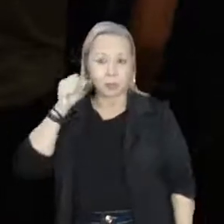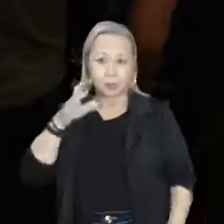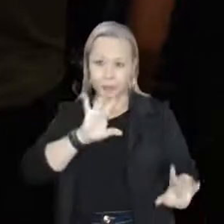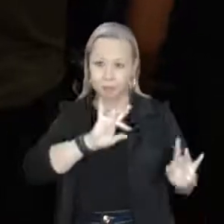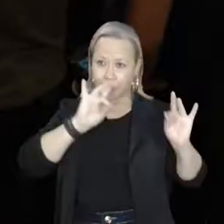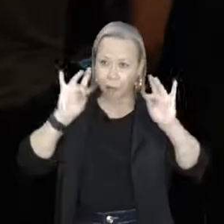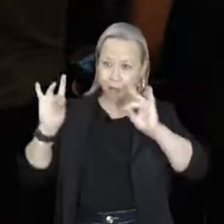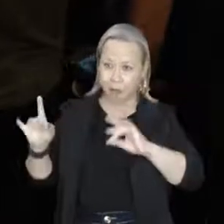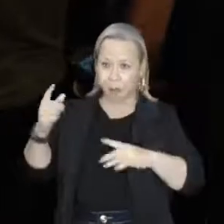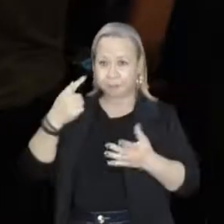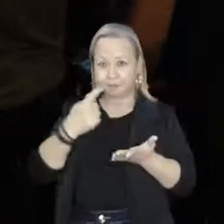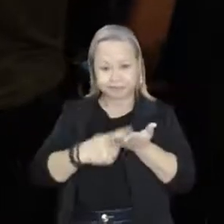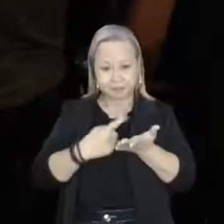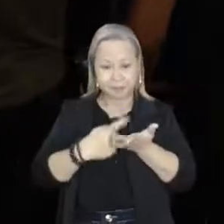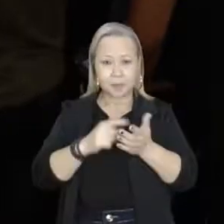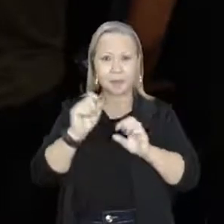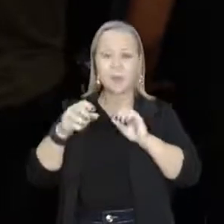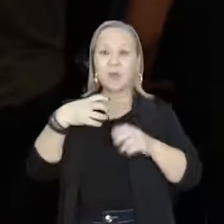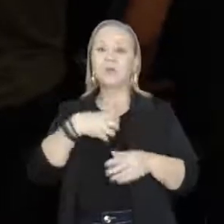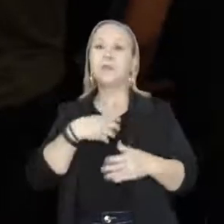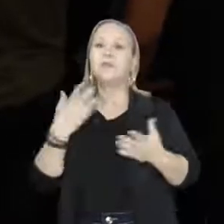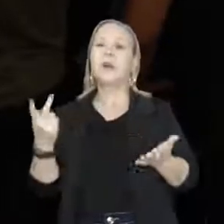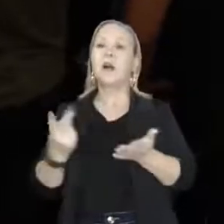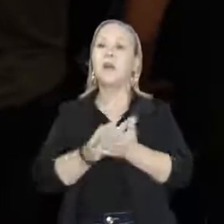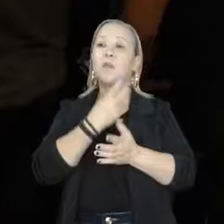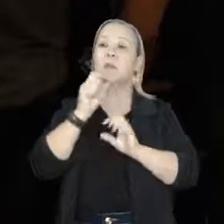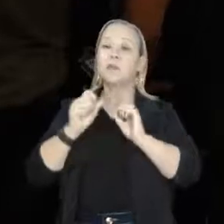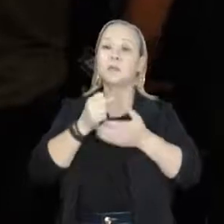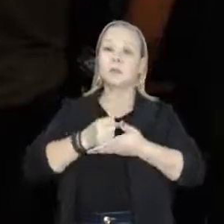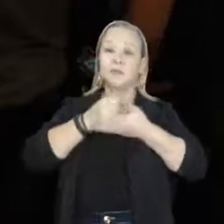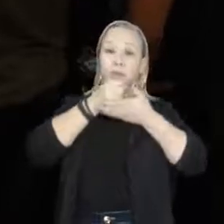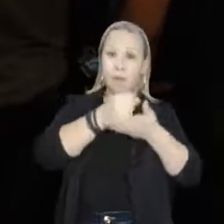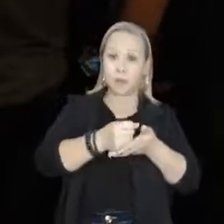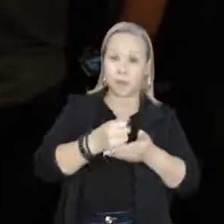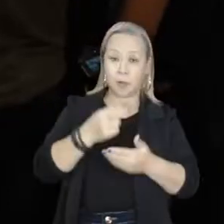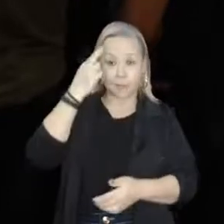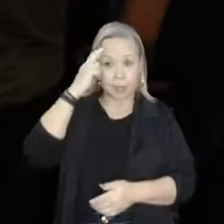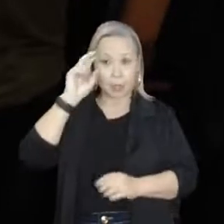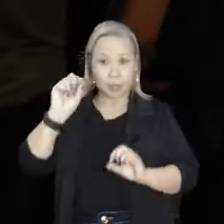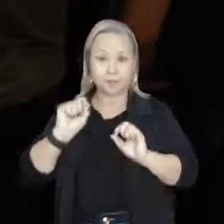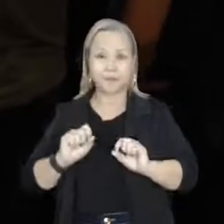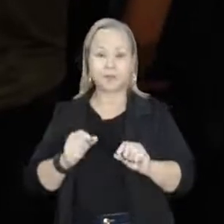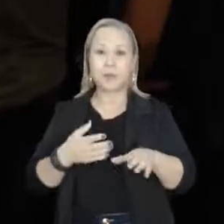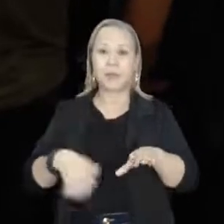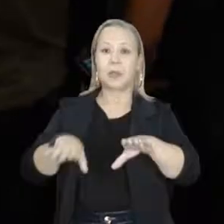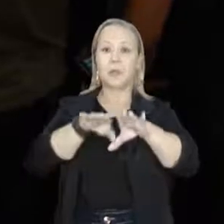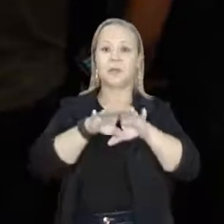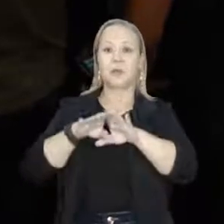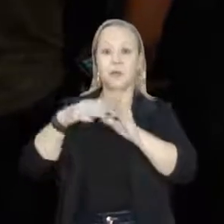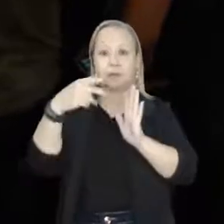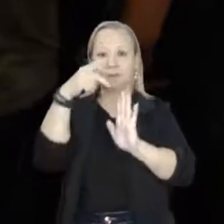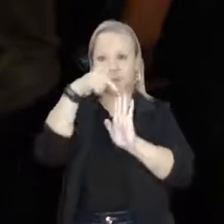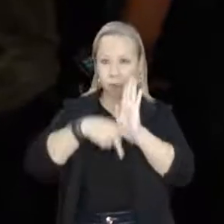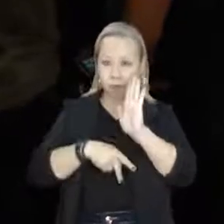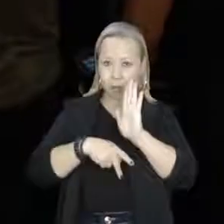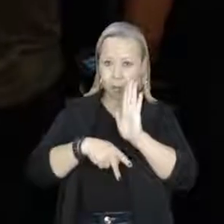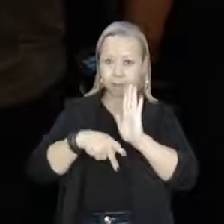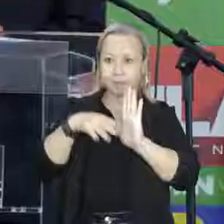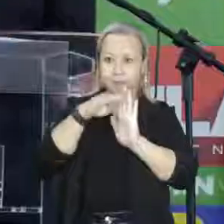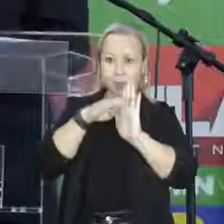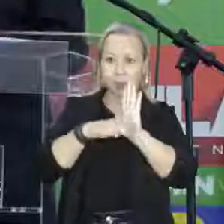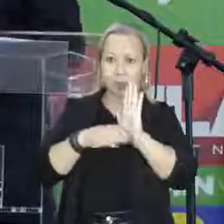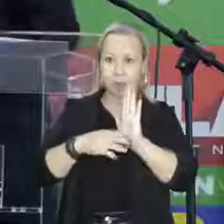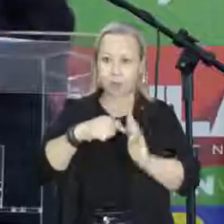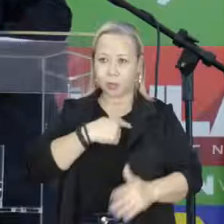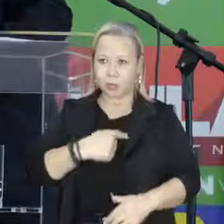de que forma vai se dar esse apoio da senhora, além, claro, da inclusão do plano de governo. Obrigado, boa tarde.